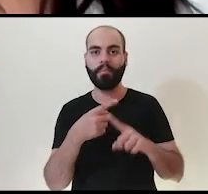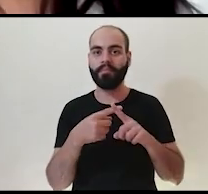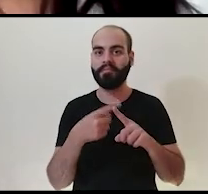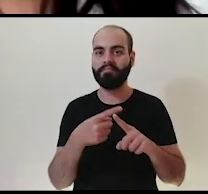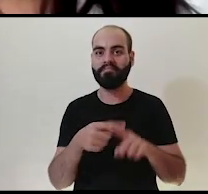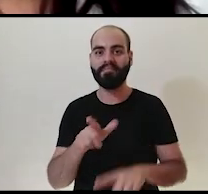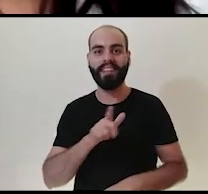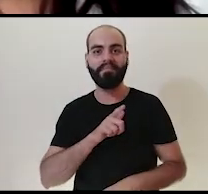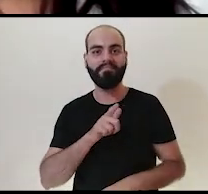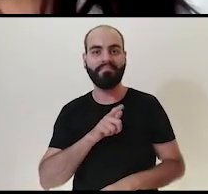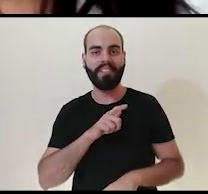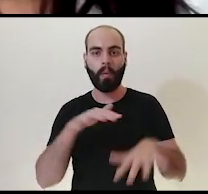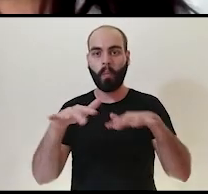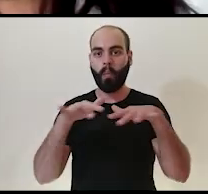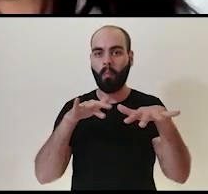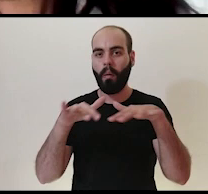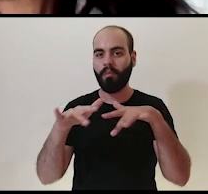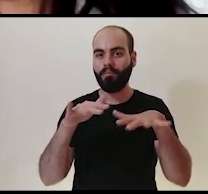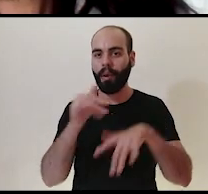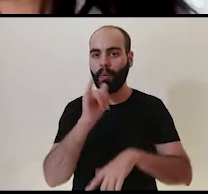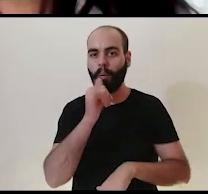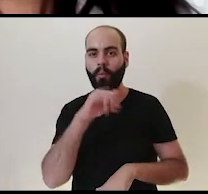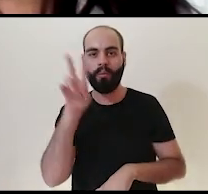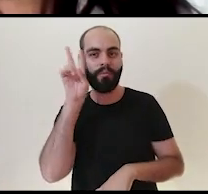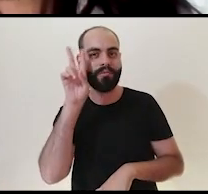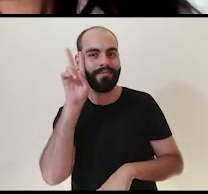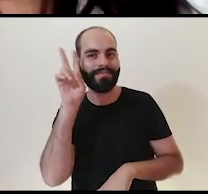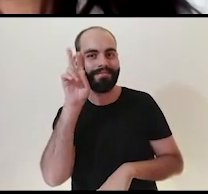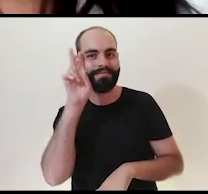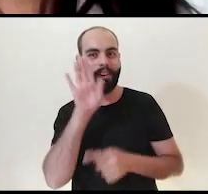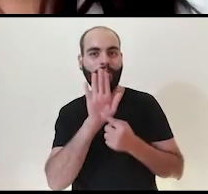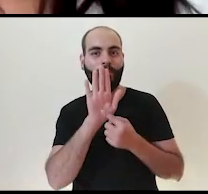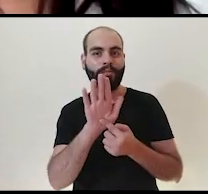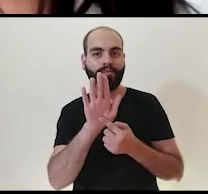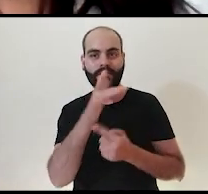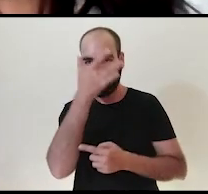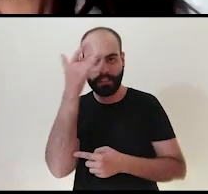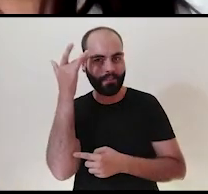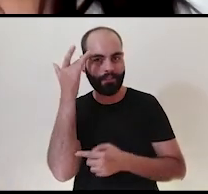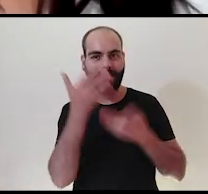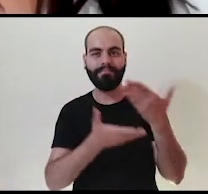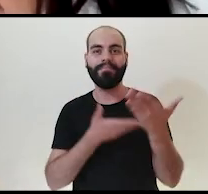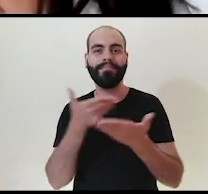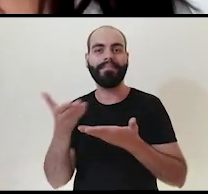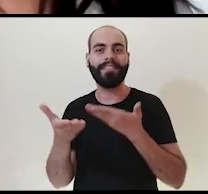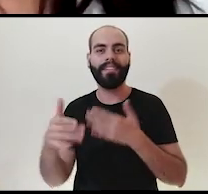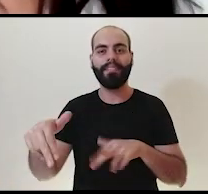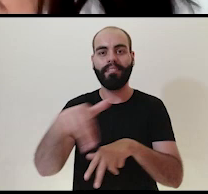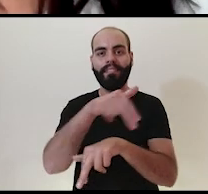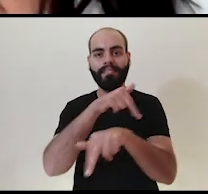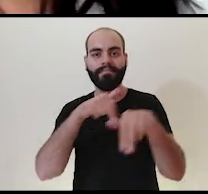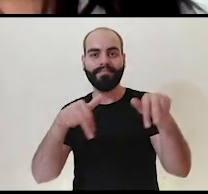E eu digo até que, de preferência, pessoas interagindo ali com aquele ambiente, vivenciando ali aquele ambiente,